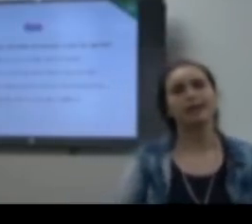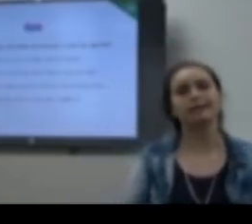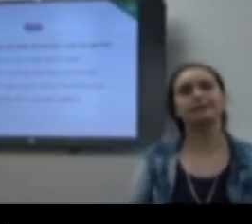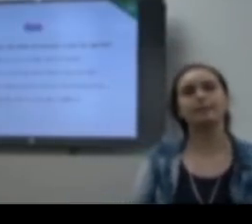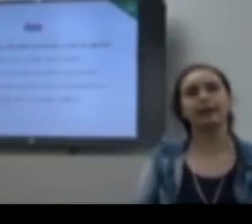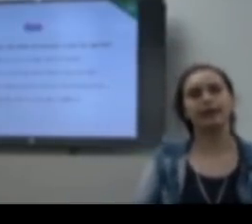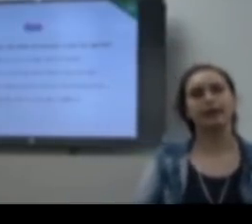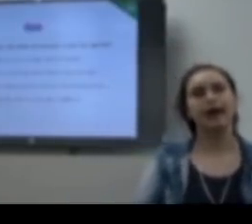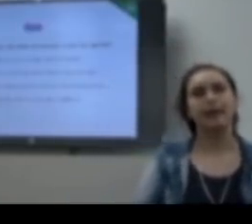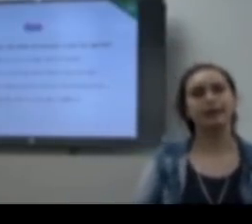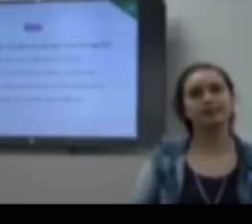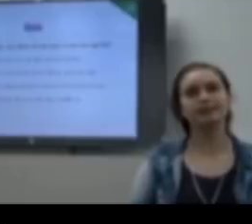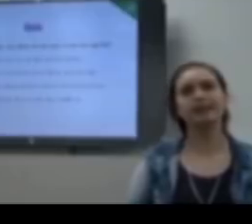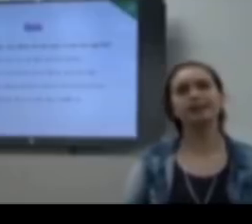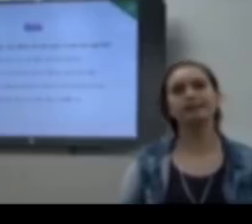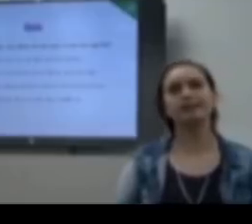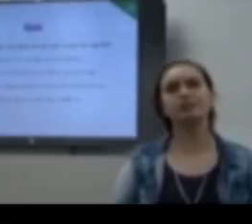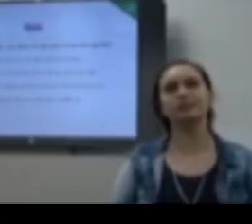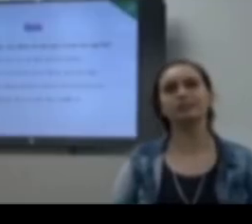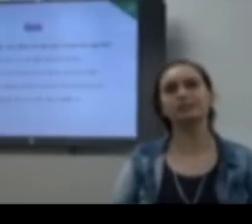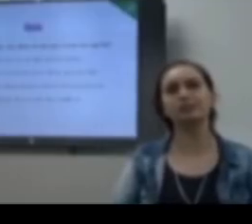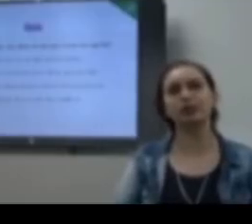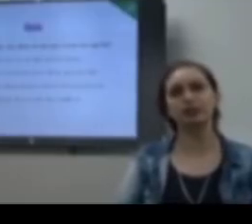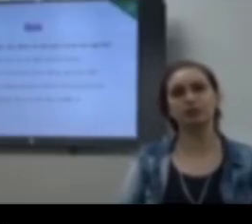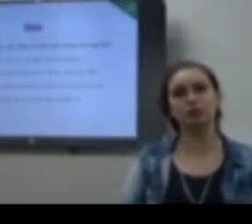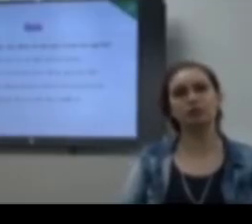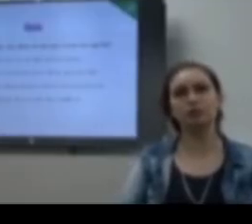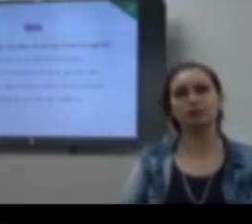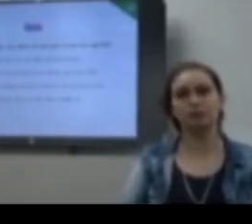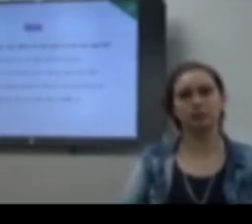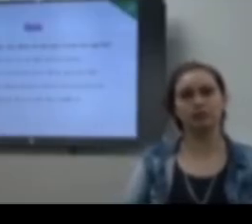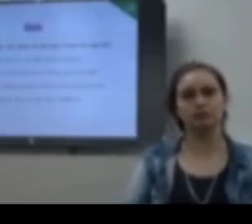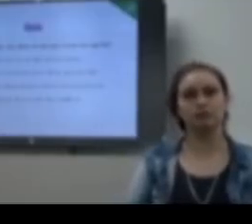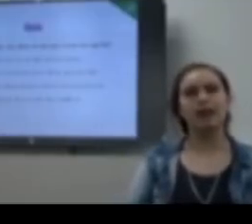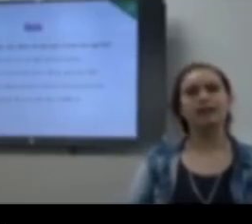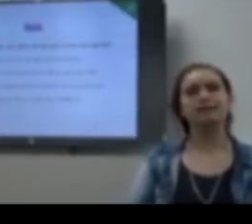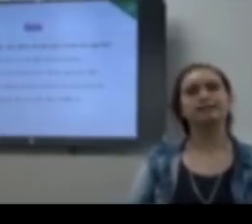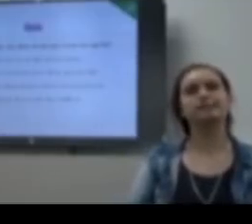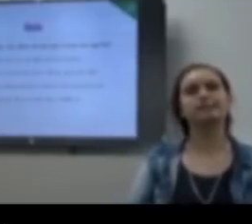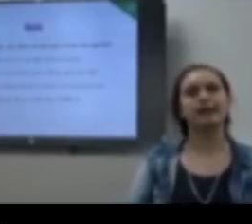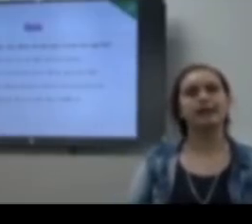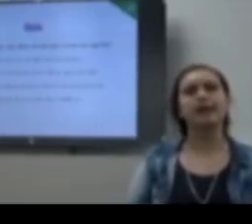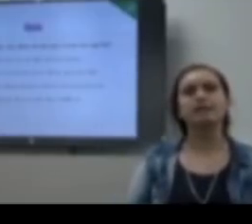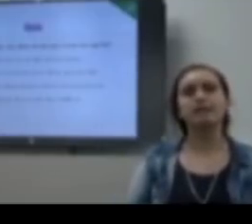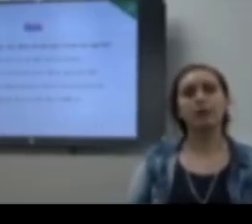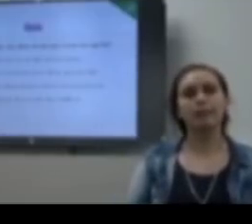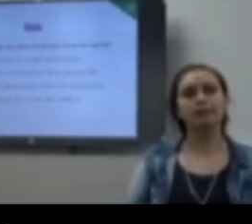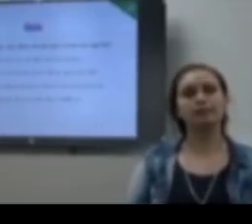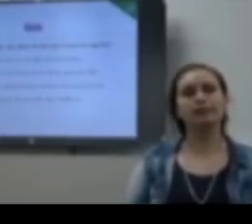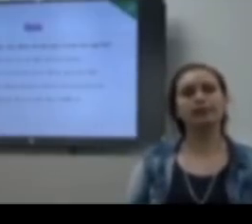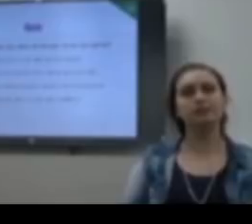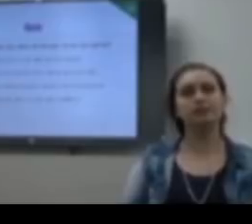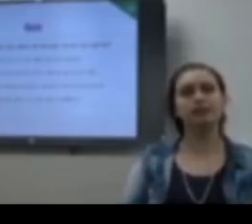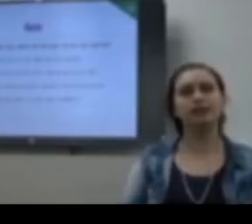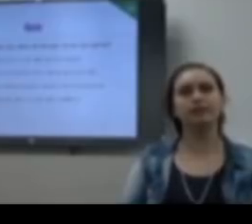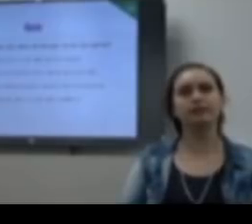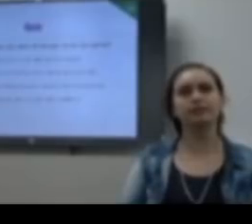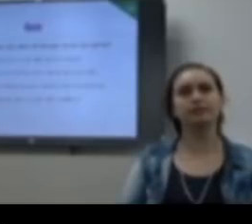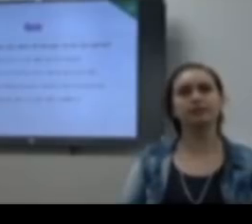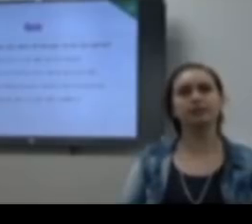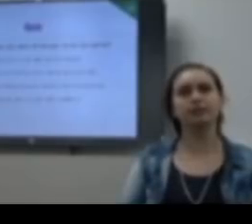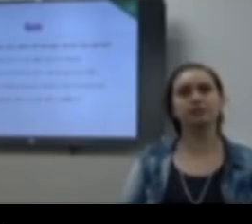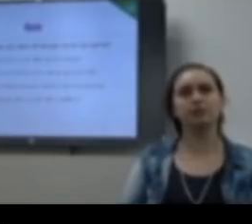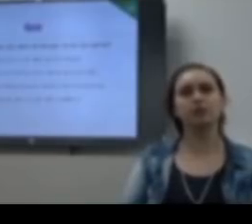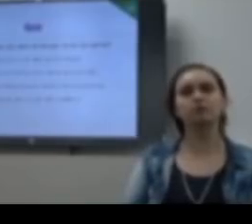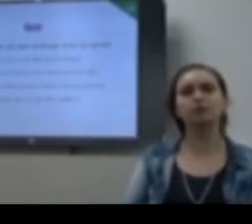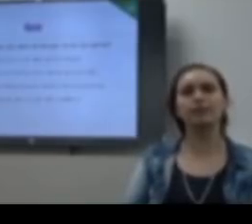morfoclimático. Letra B. Apresenta característica transitória entre 2 ou mais domínios. Letra C. Não apresenta relações